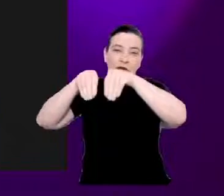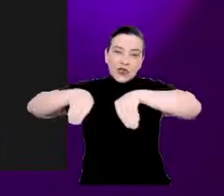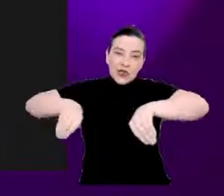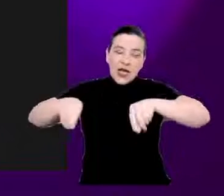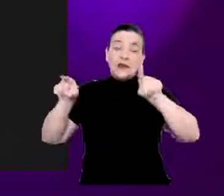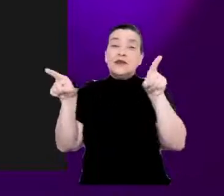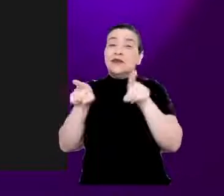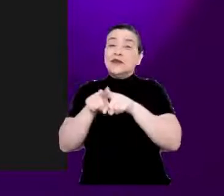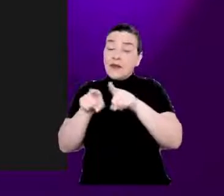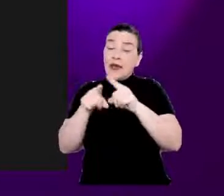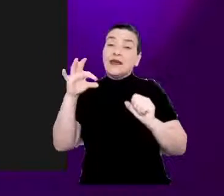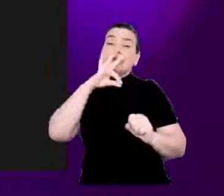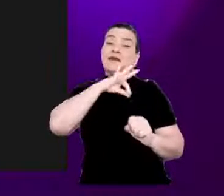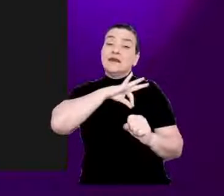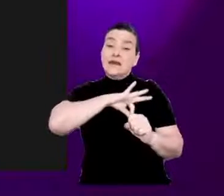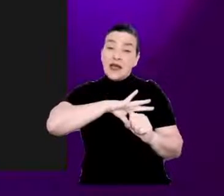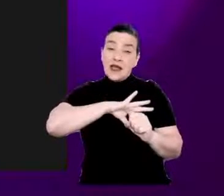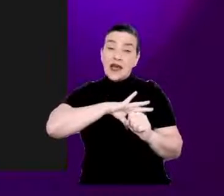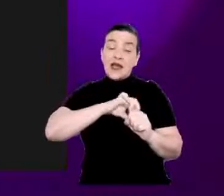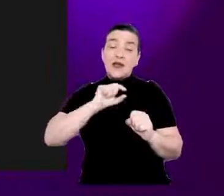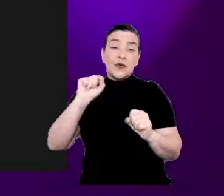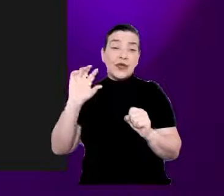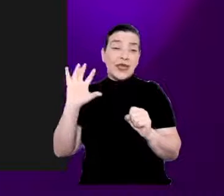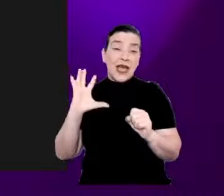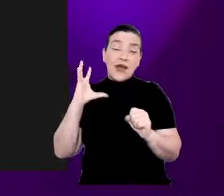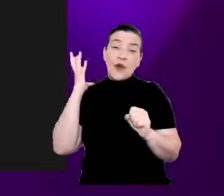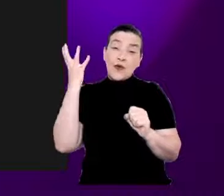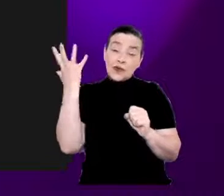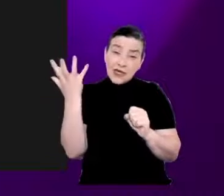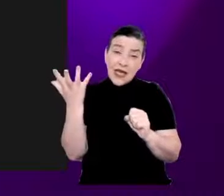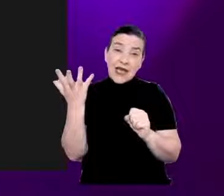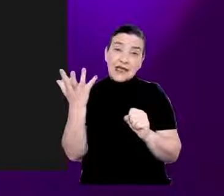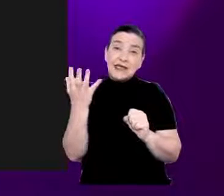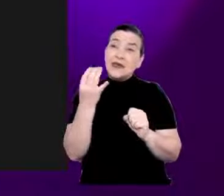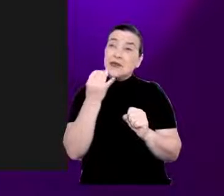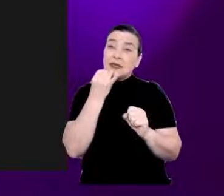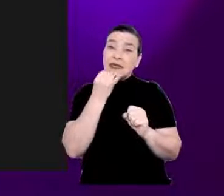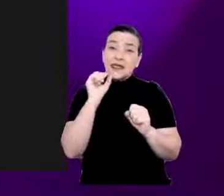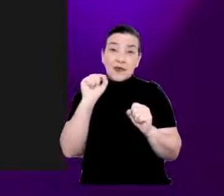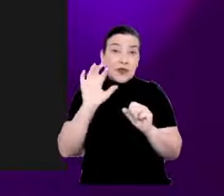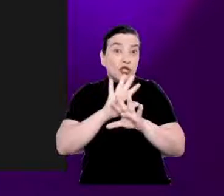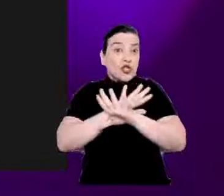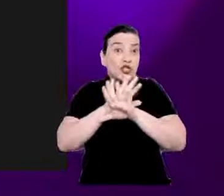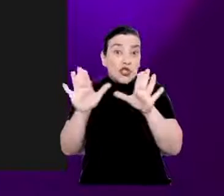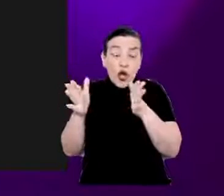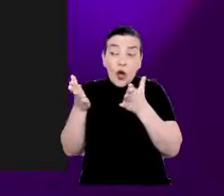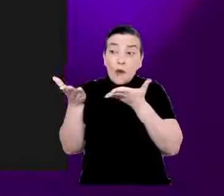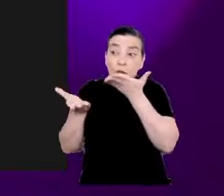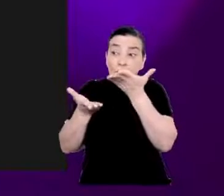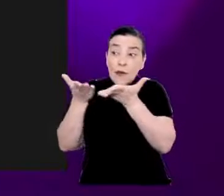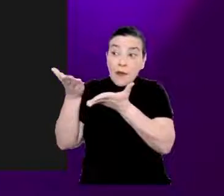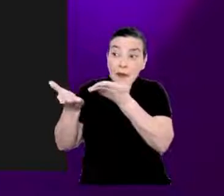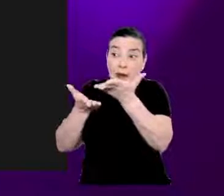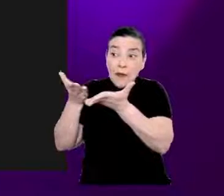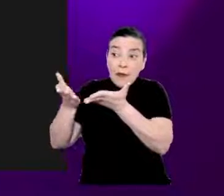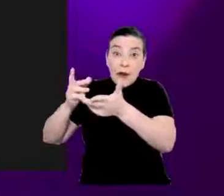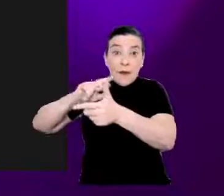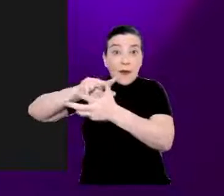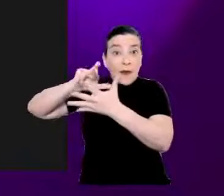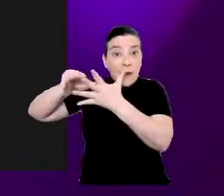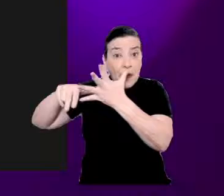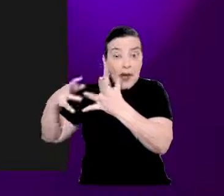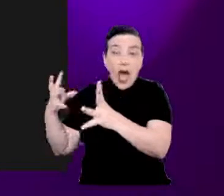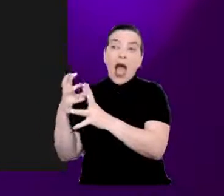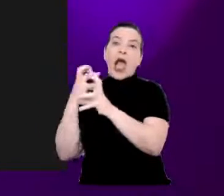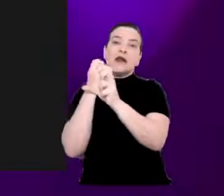remuneração que prevalece o fee for service, ou seja, remuneração por procedimento, por volume, se considerarmos